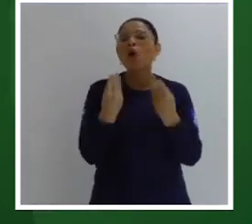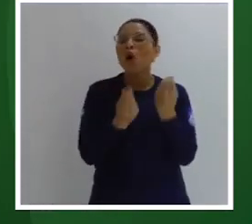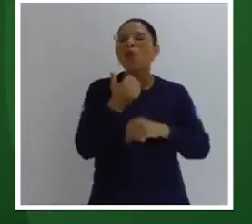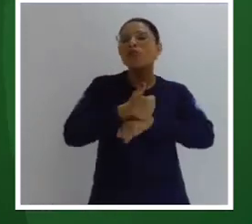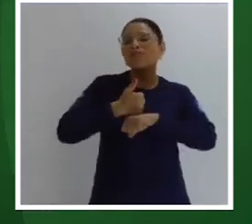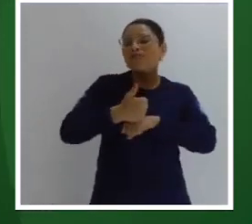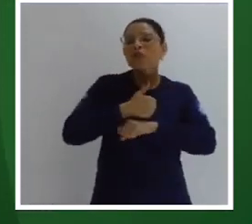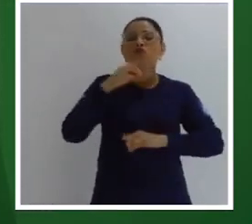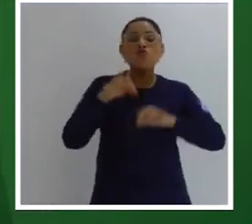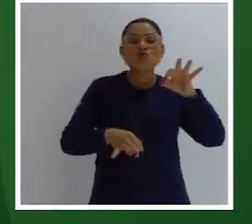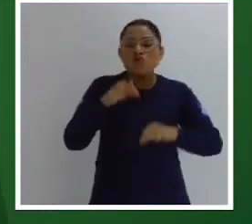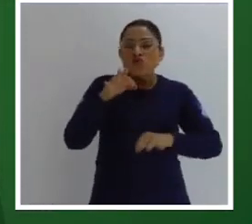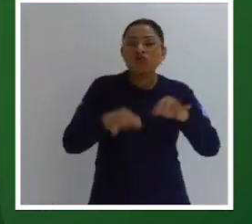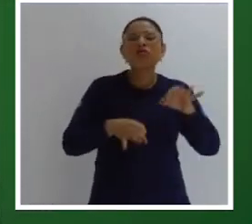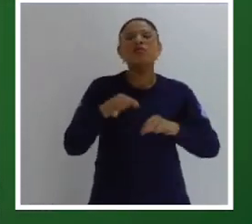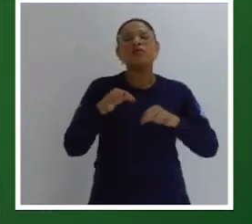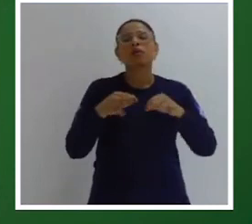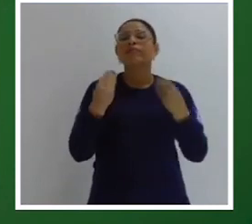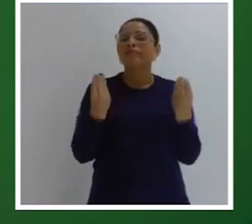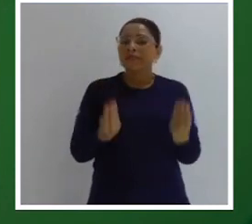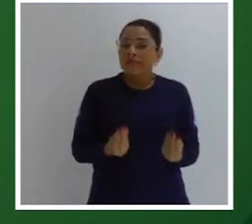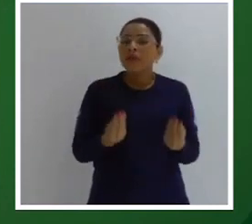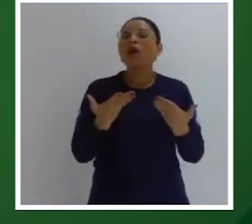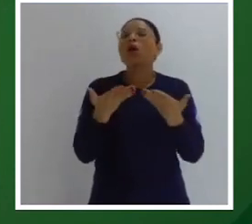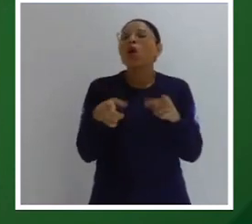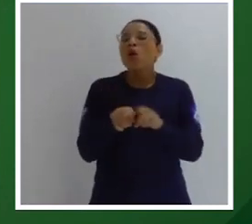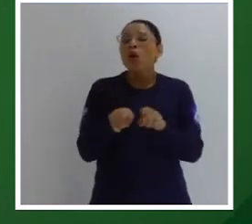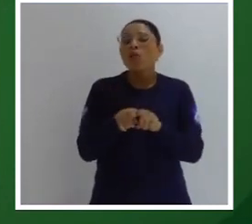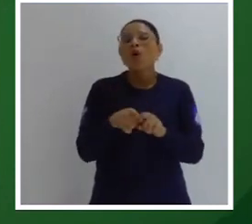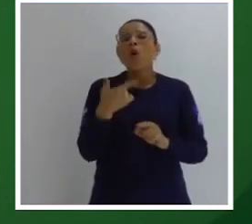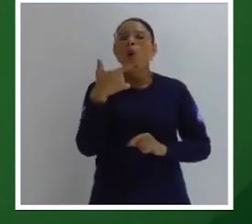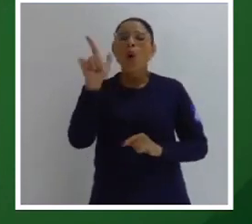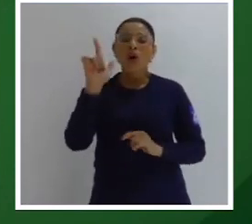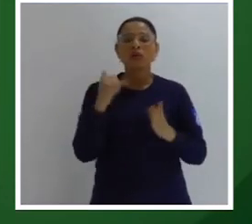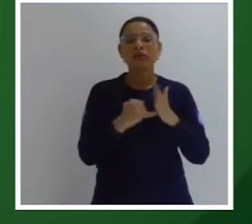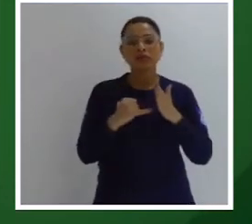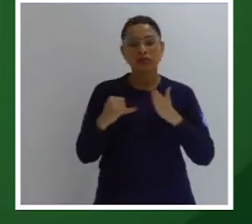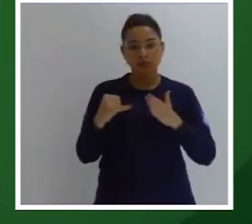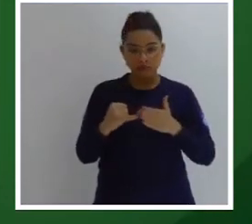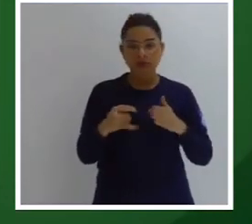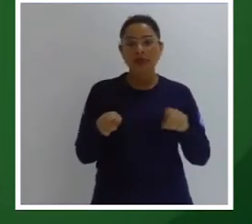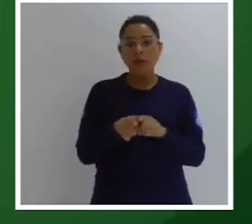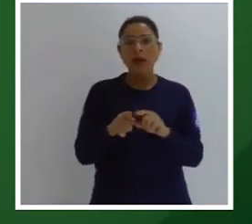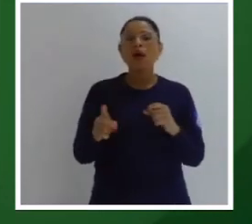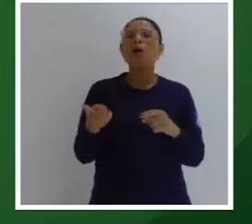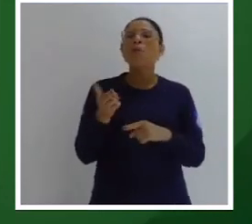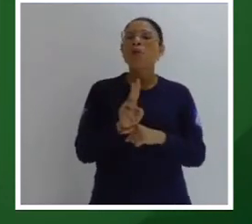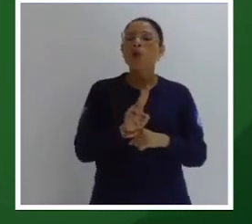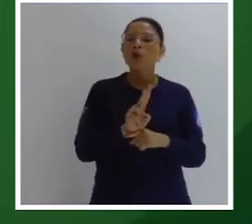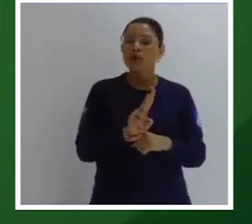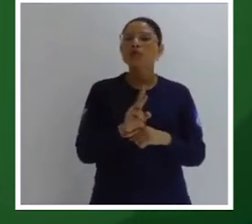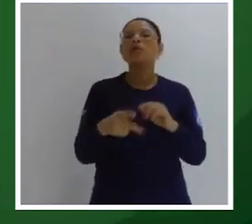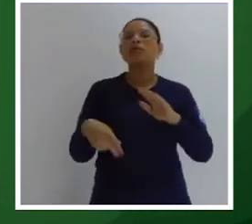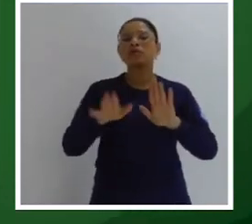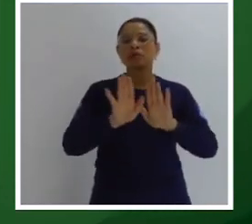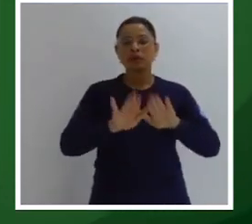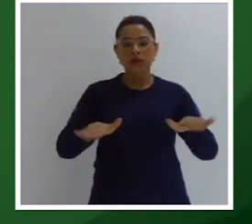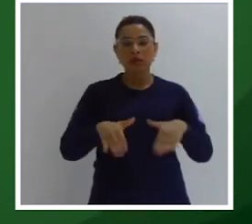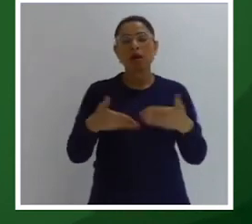de Justiça mobilizar assim como outras instituições do sistema protetivo das Crianças frequentemente